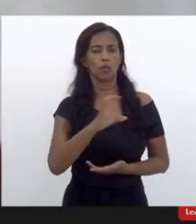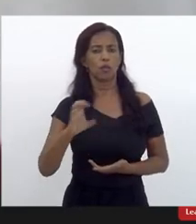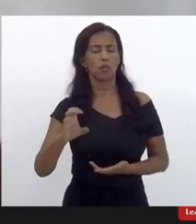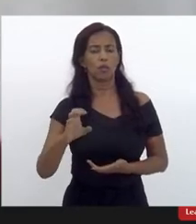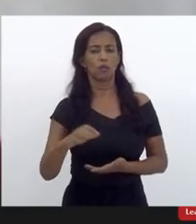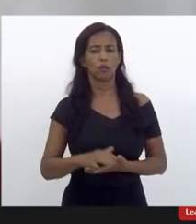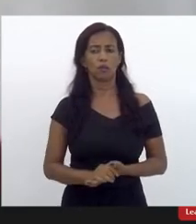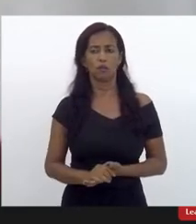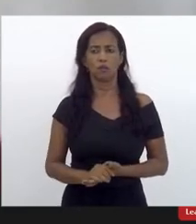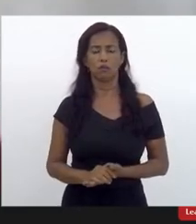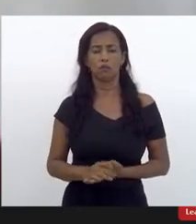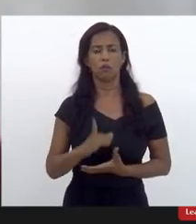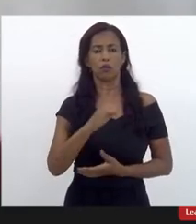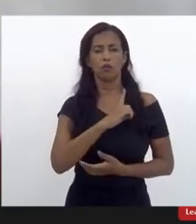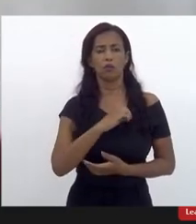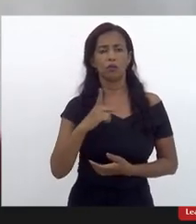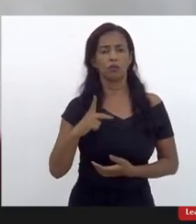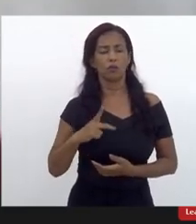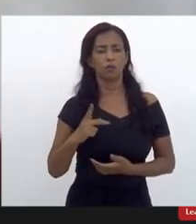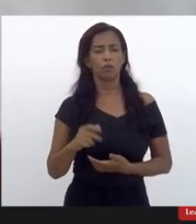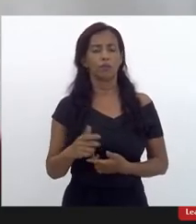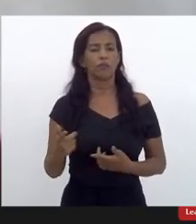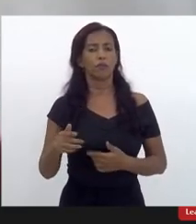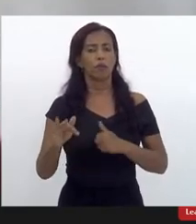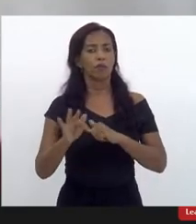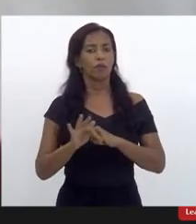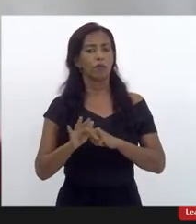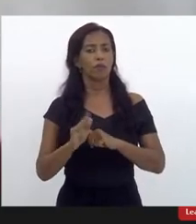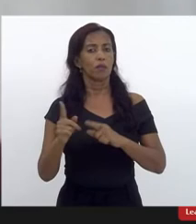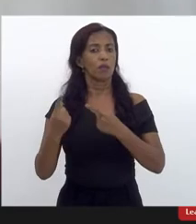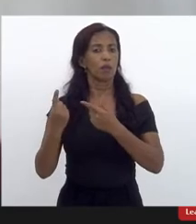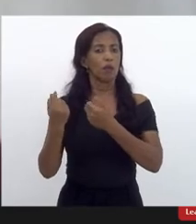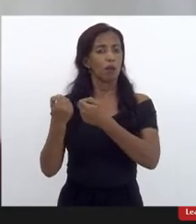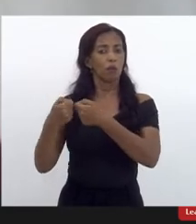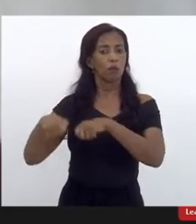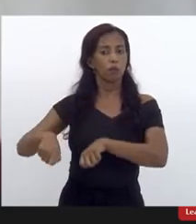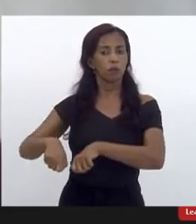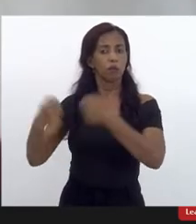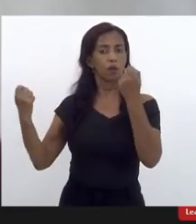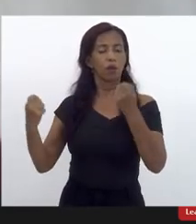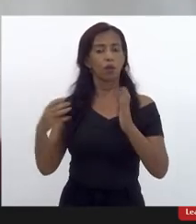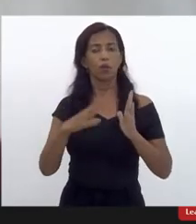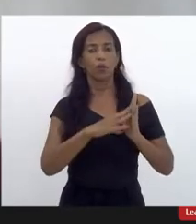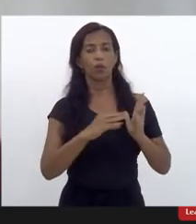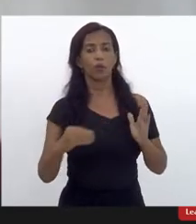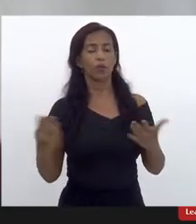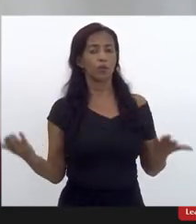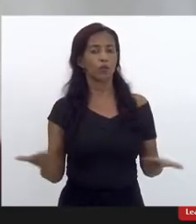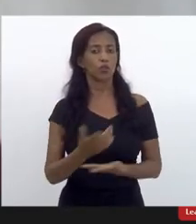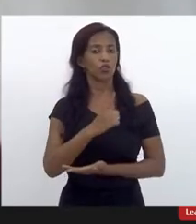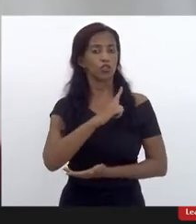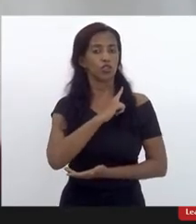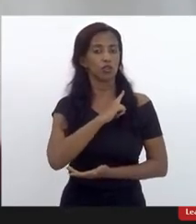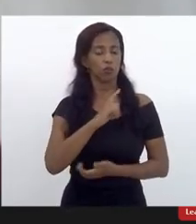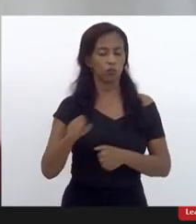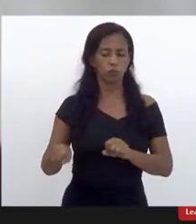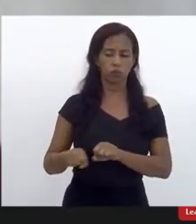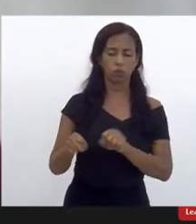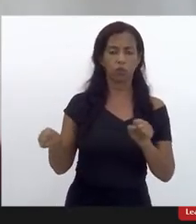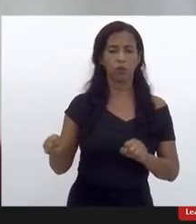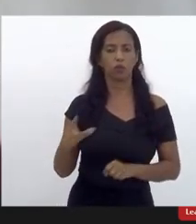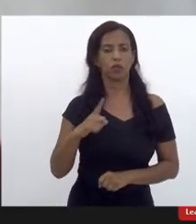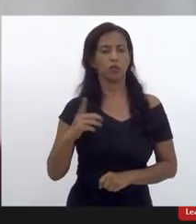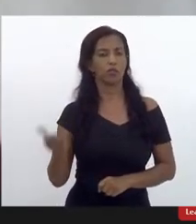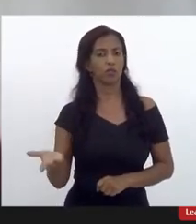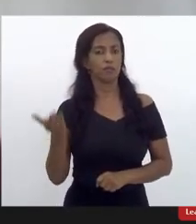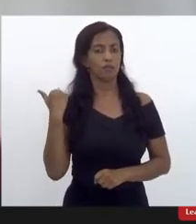e para a Defensoria, que a FAITEC rompeu um modelo, a atual gestão da FAITEC rompeu um modelo que existia